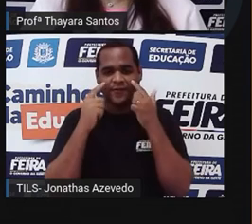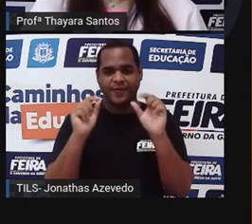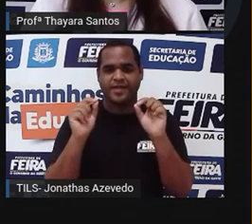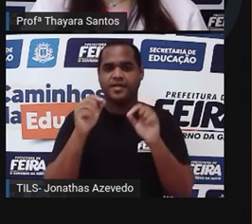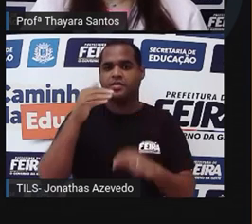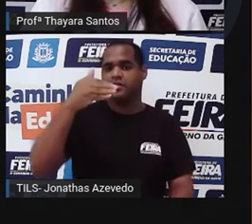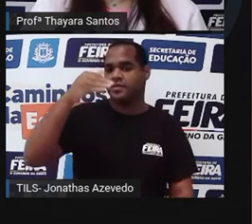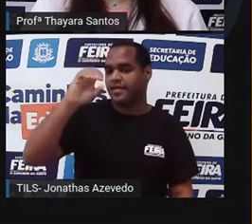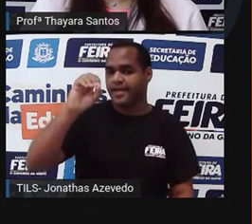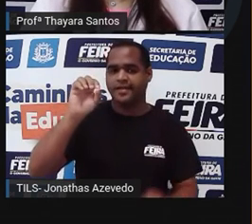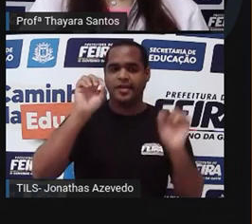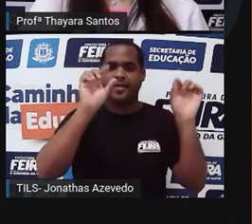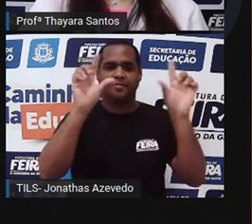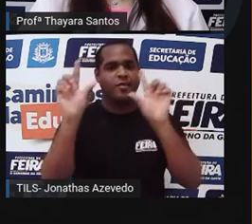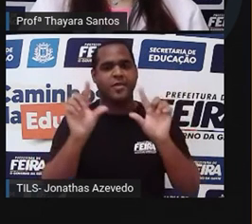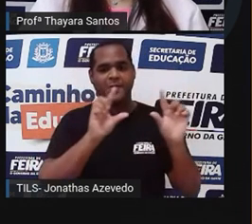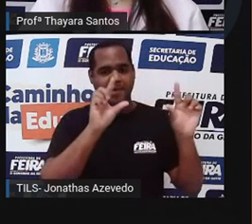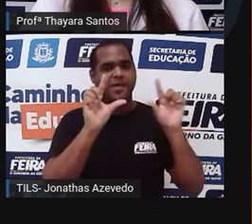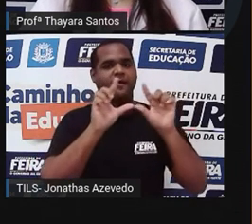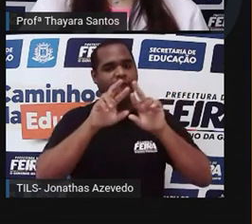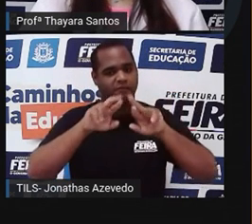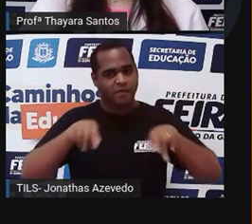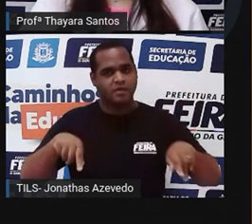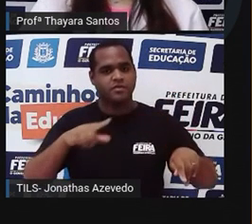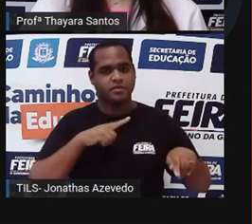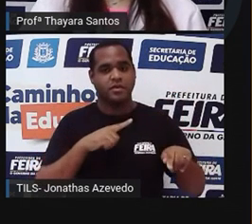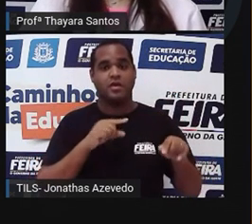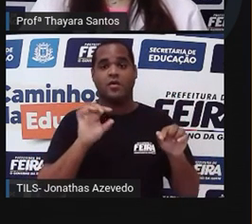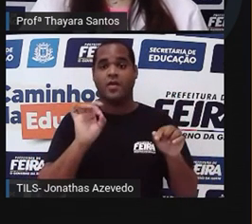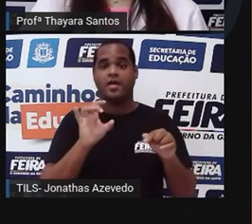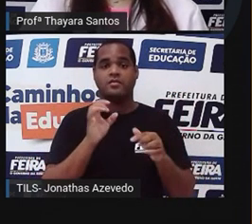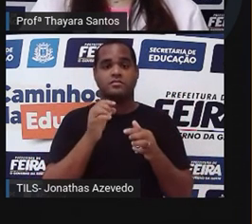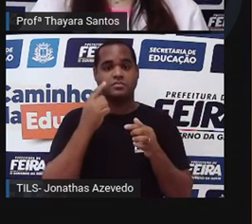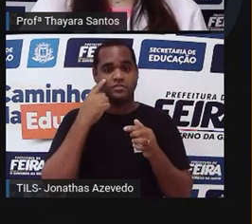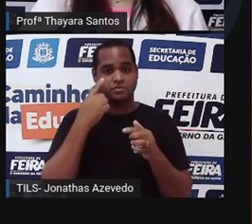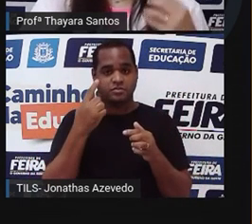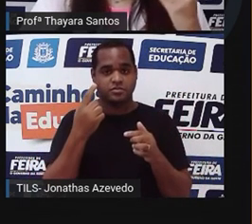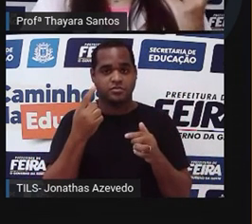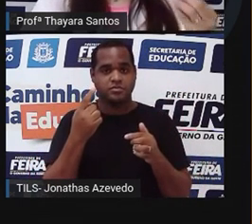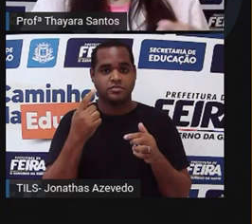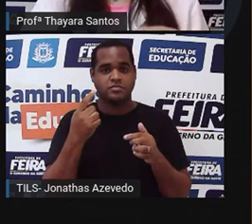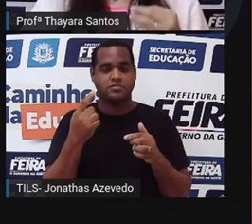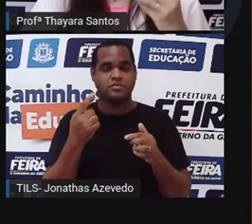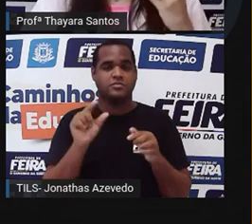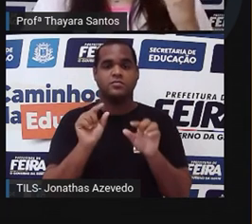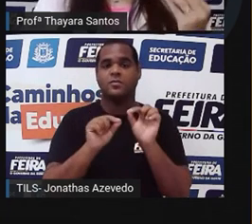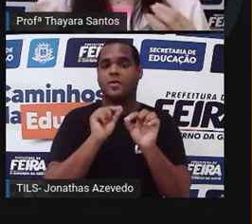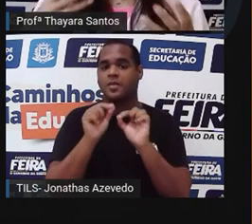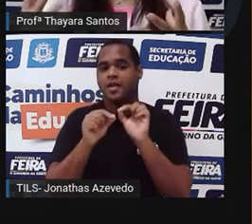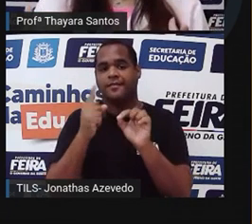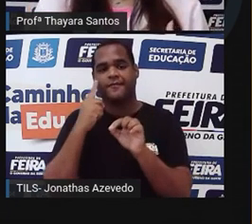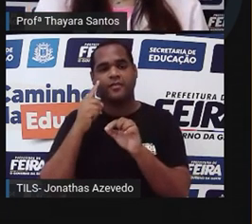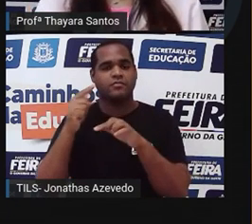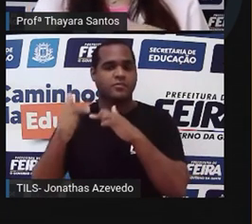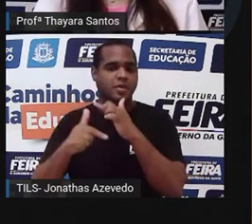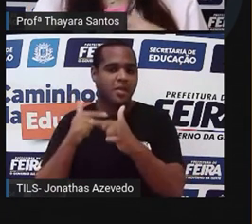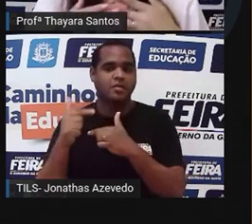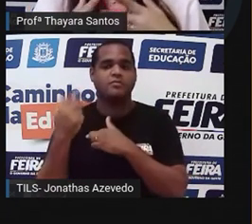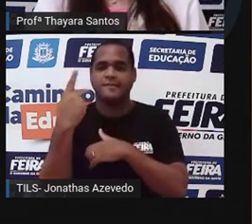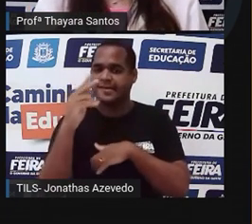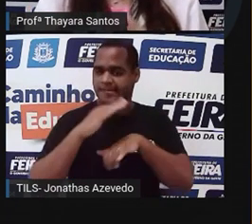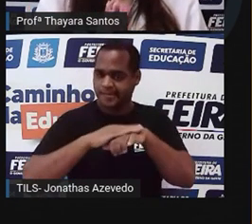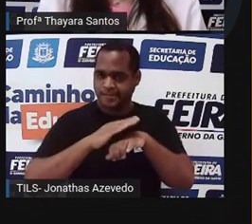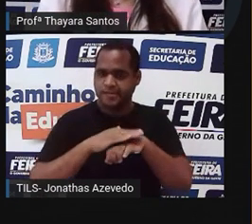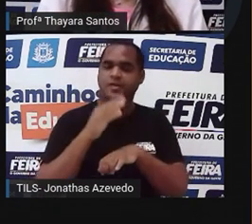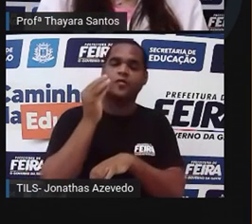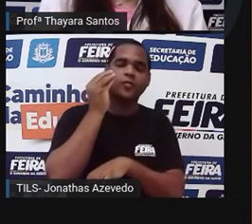10 serviços, e aqui embaixo estão as categorias. A atividade de vocês é